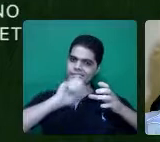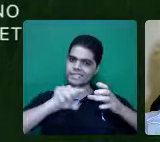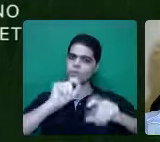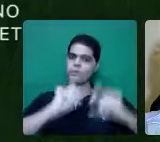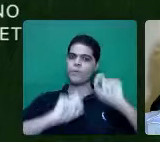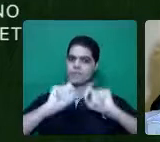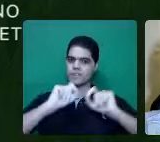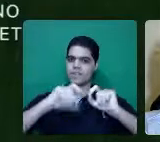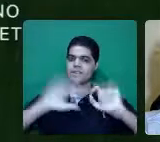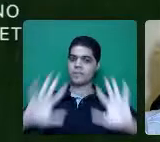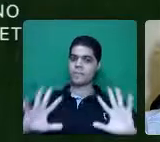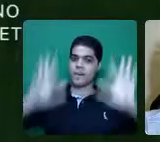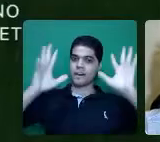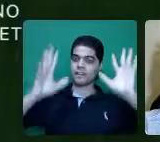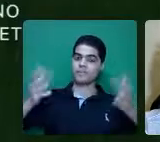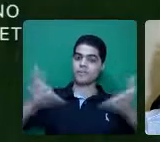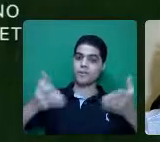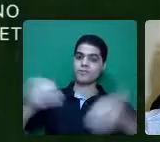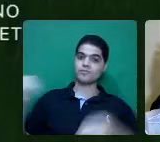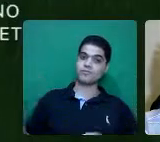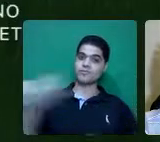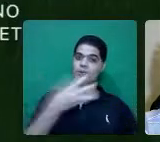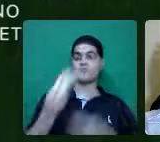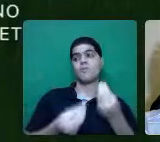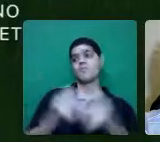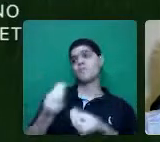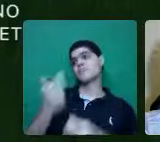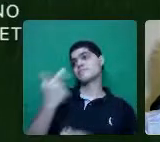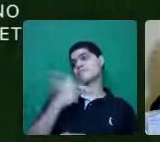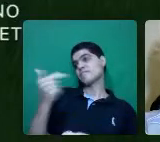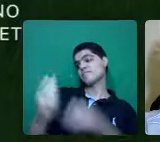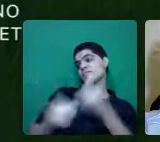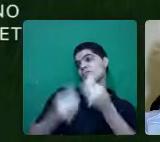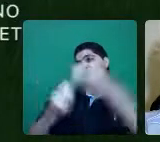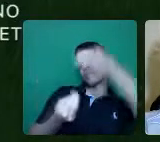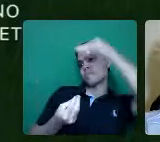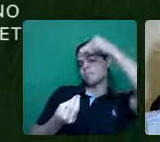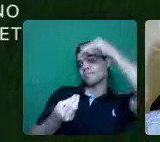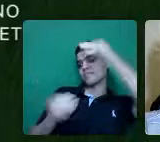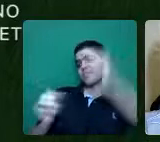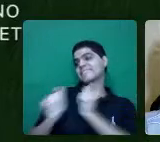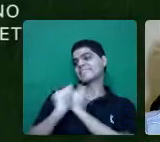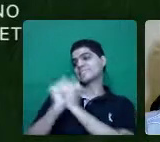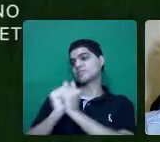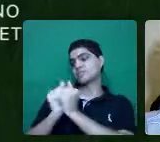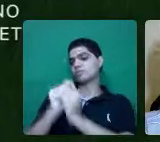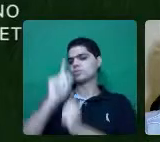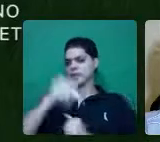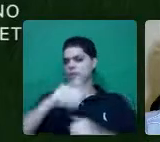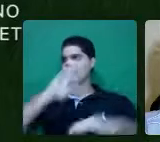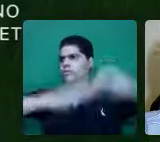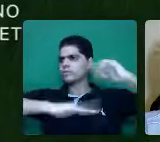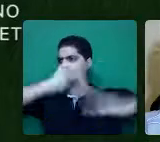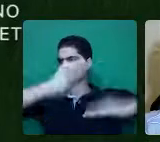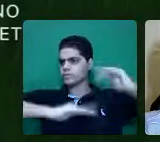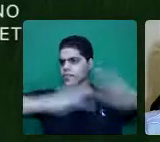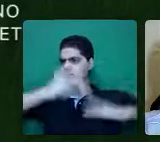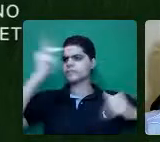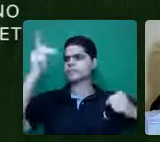como essa não é possível sem o papel de mentores, padrinhos e madrinhas. São profissionais especialistas nas áreas dos desafios,